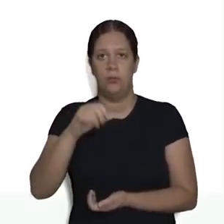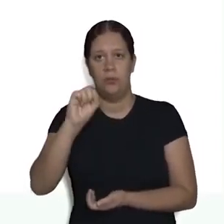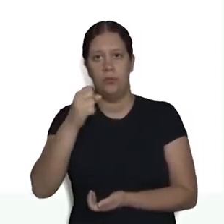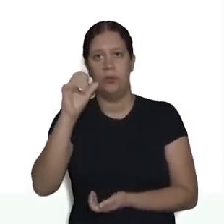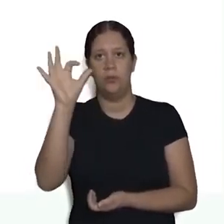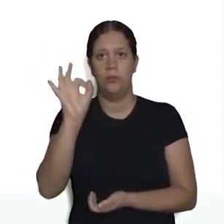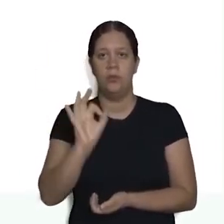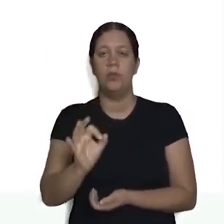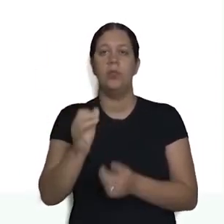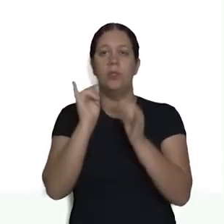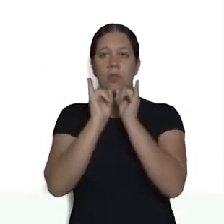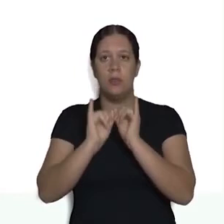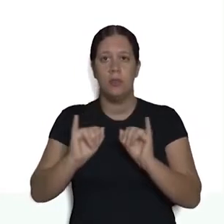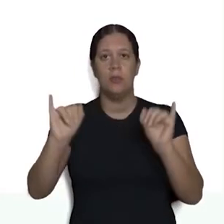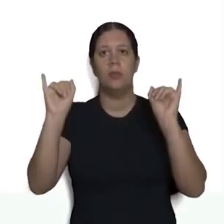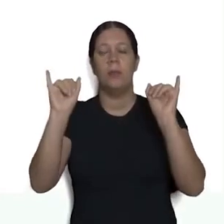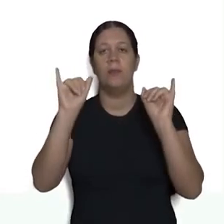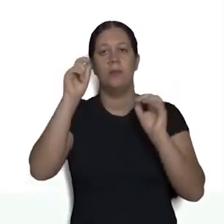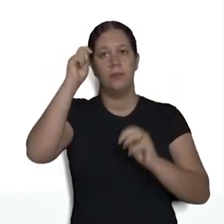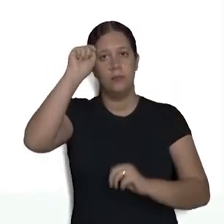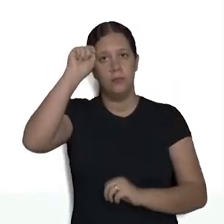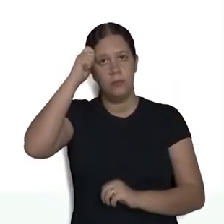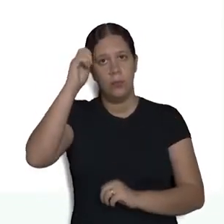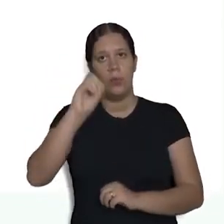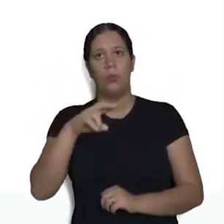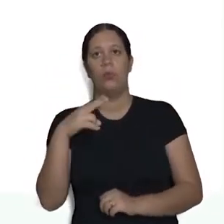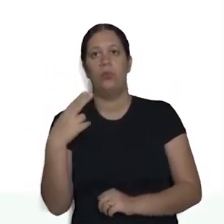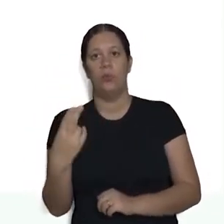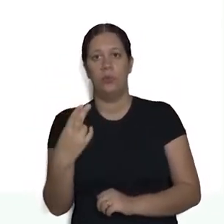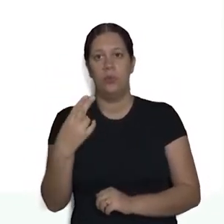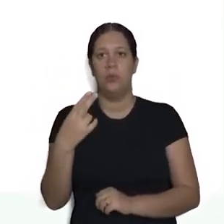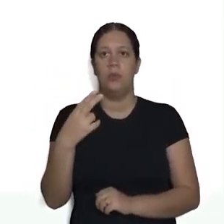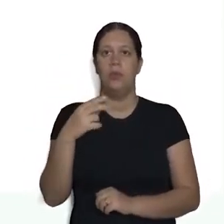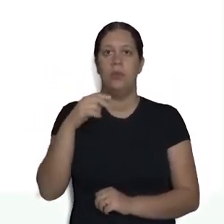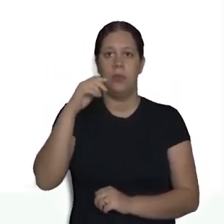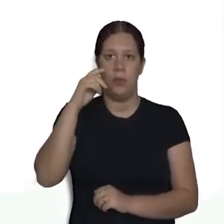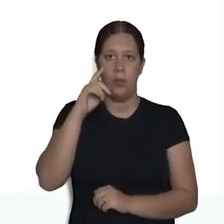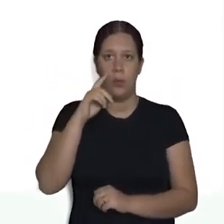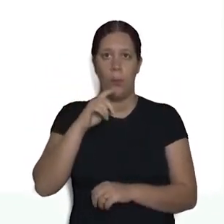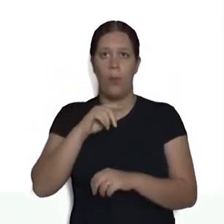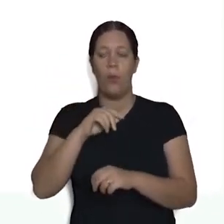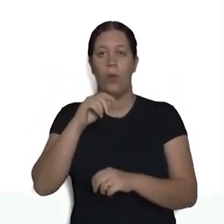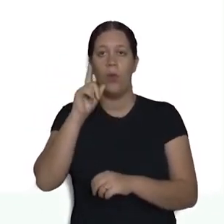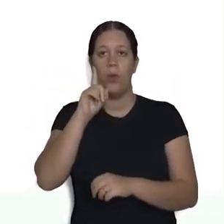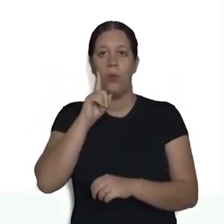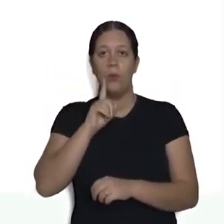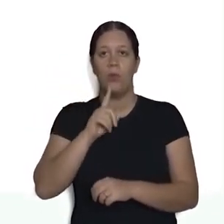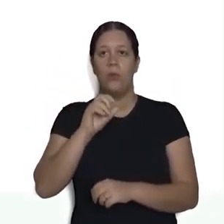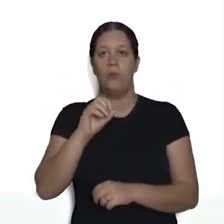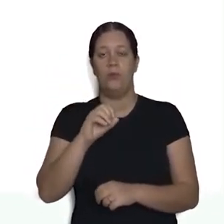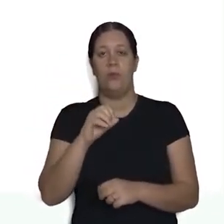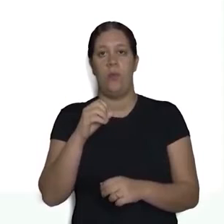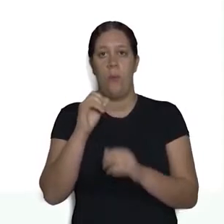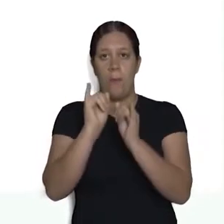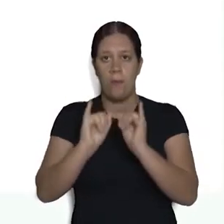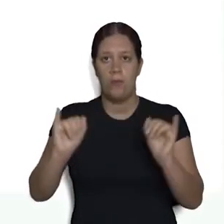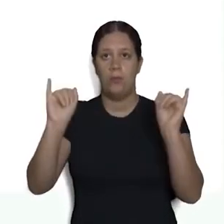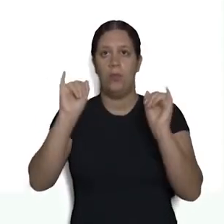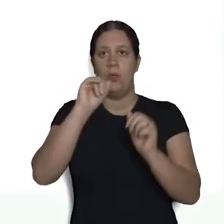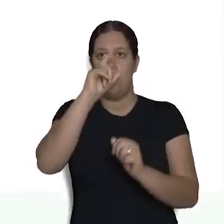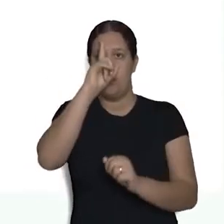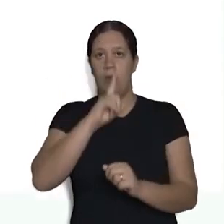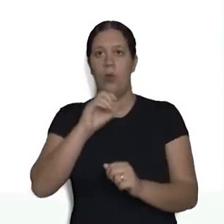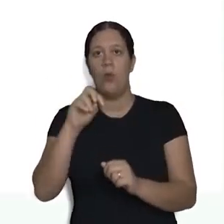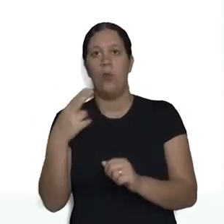3,8% de pessoas que se declaram pretas ou negras e 0,7% de pessoas que se declaram amarelas